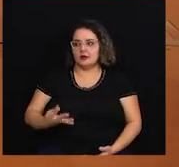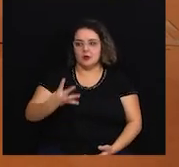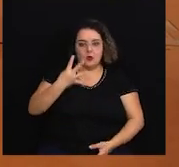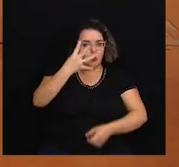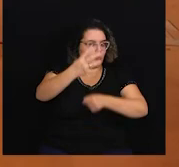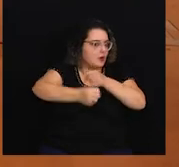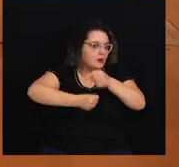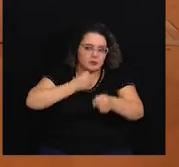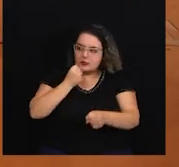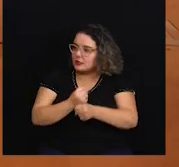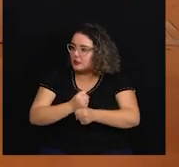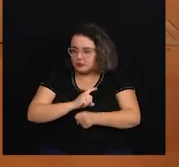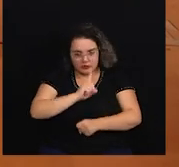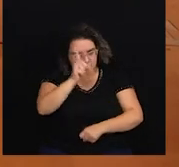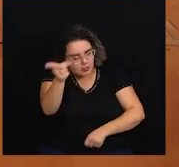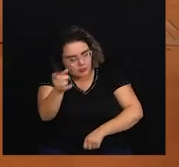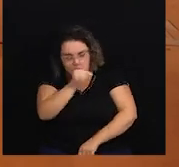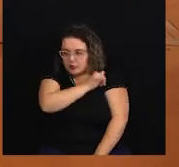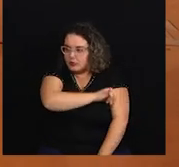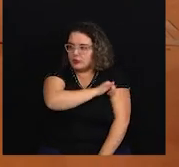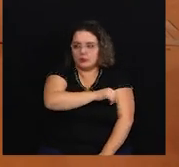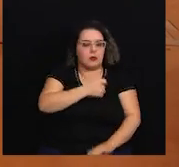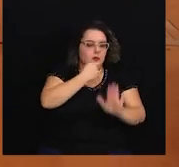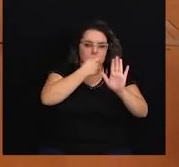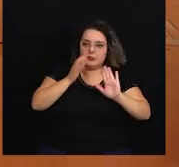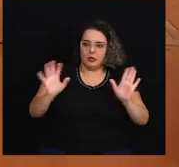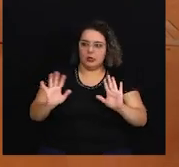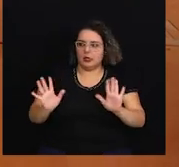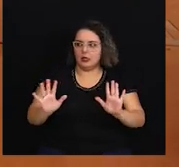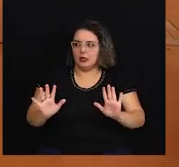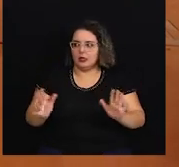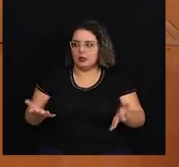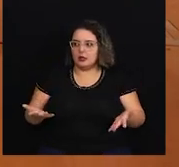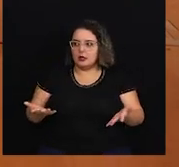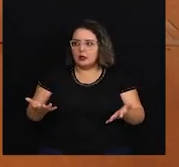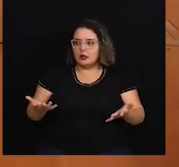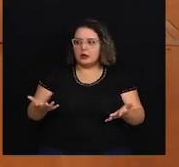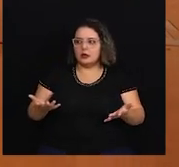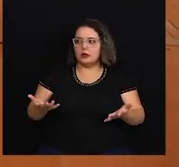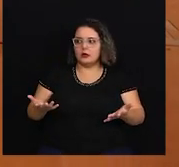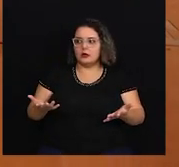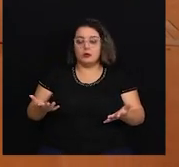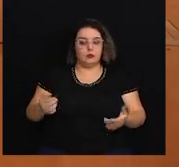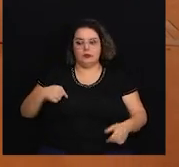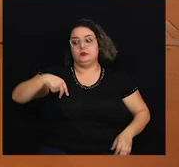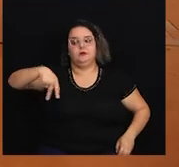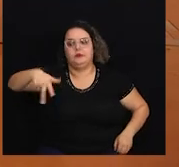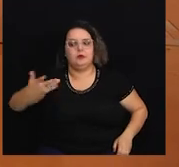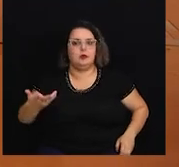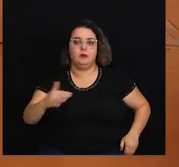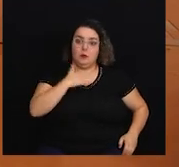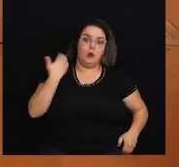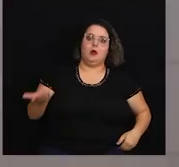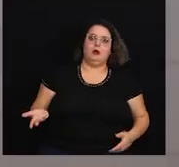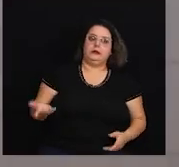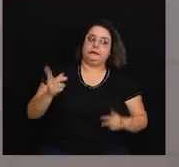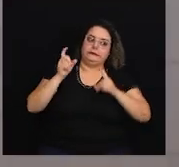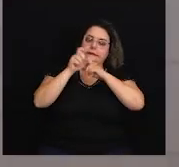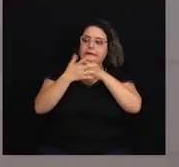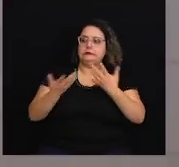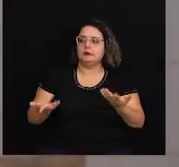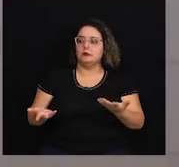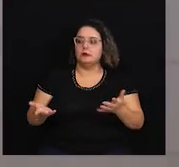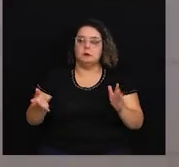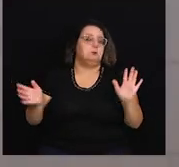anos sem ir no Rio de Janeiro quatro anos sem no rio captar lá nadar nadar e morrer tava se